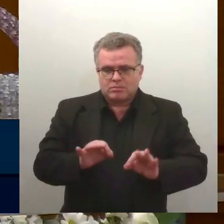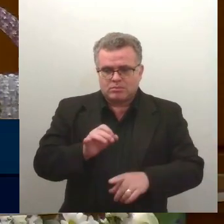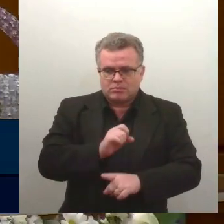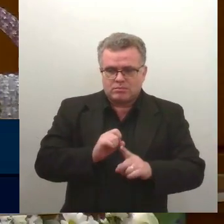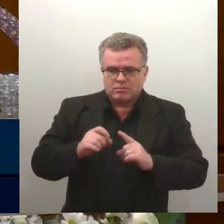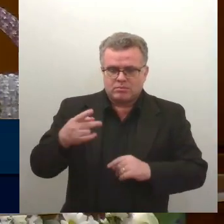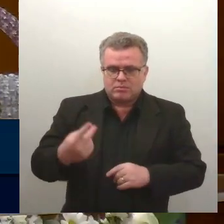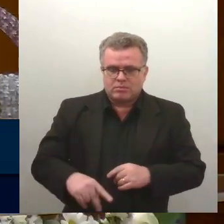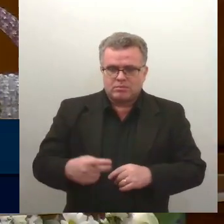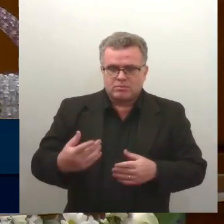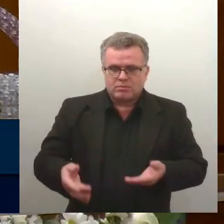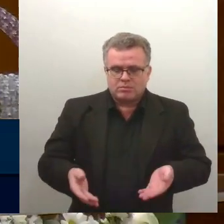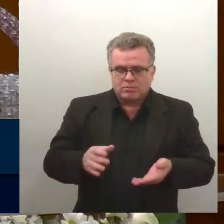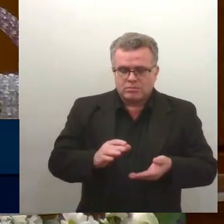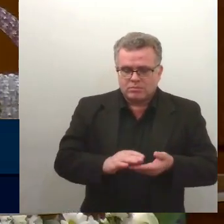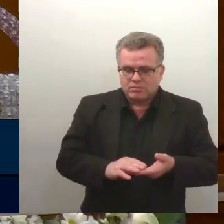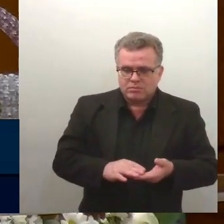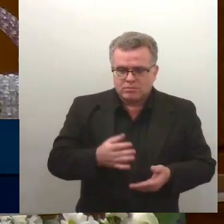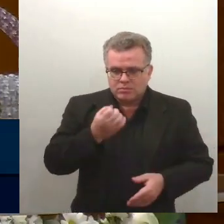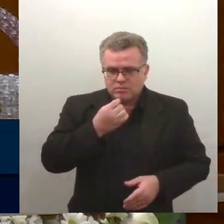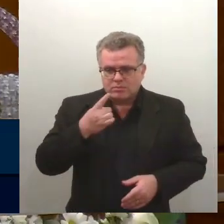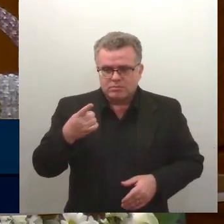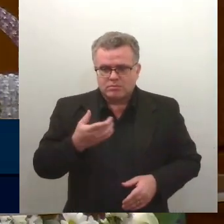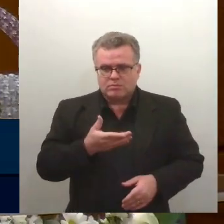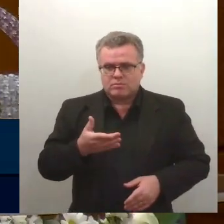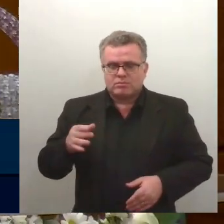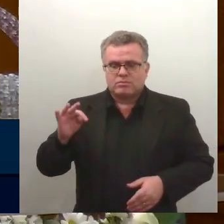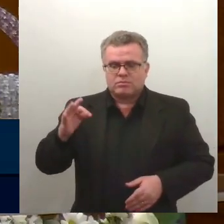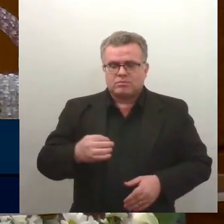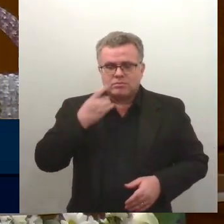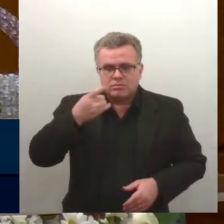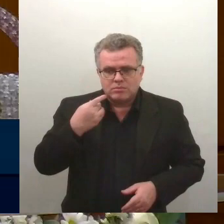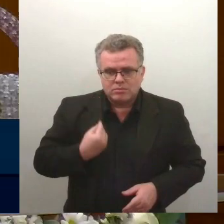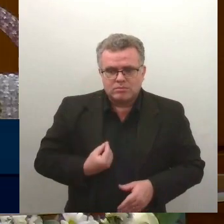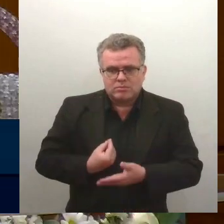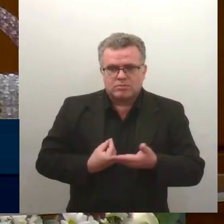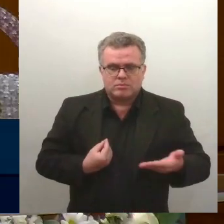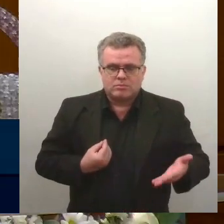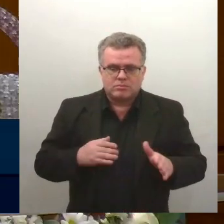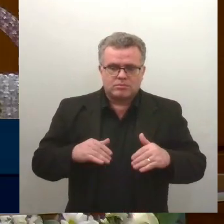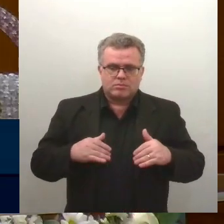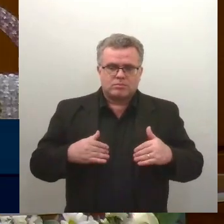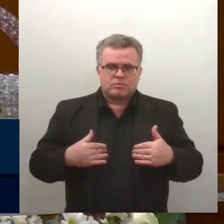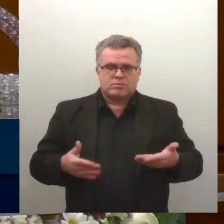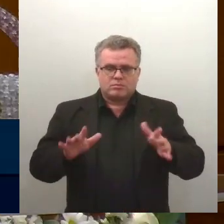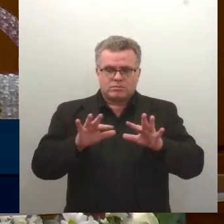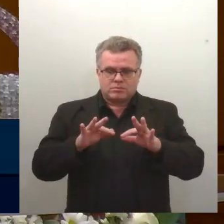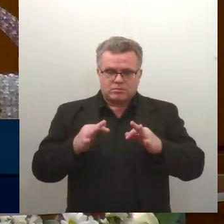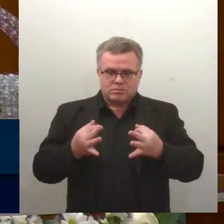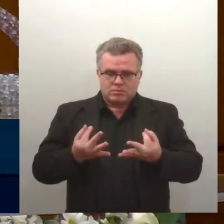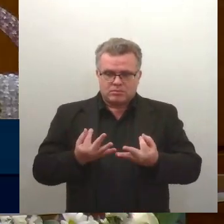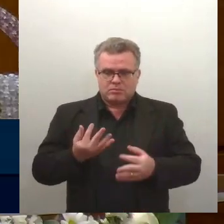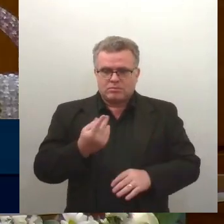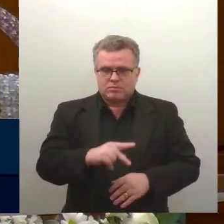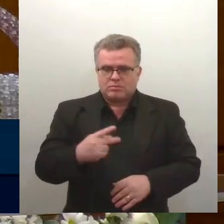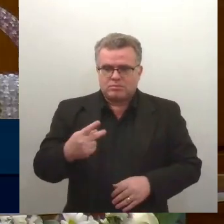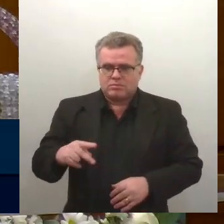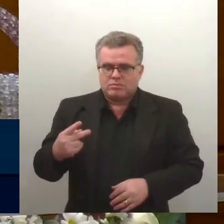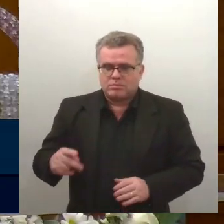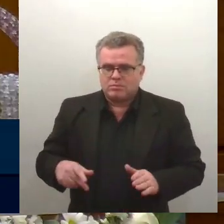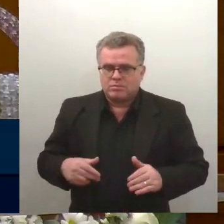outras deputadas e deputados aqui presentes, aos familiares, né, das homenageadas, dos homenageados,